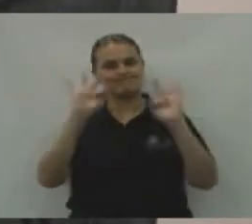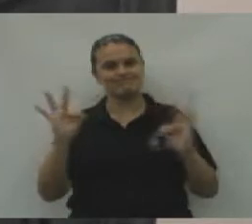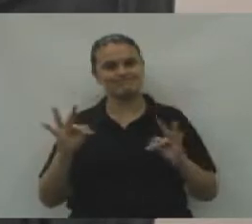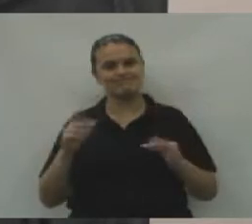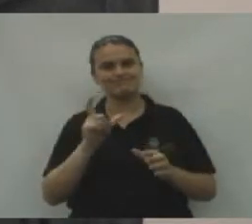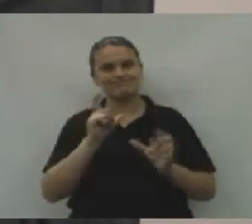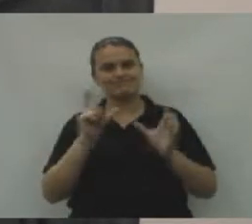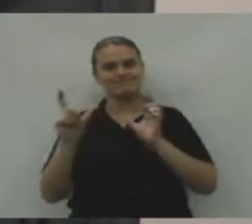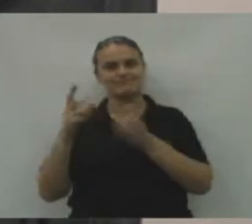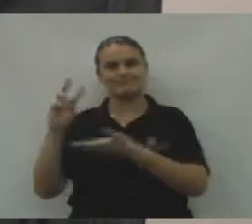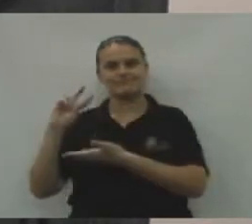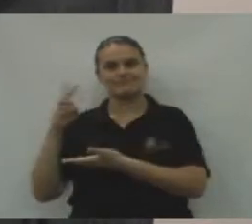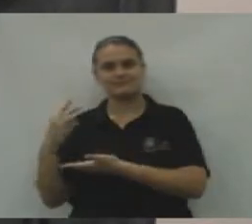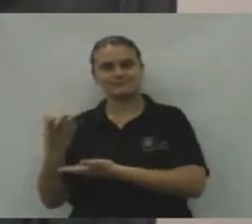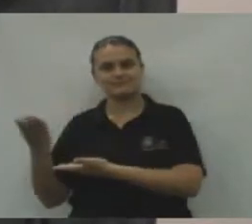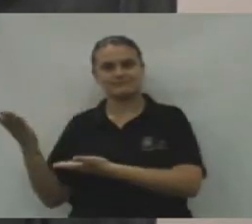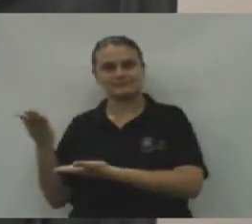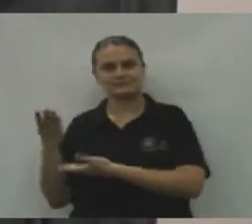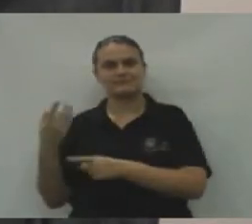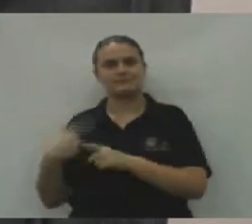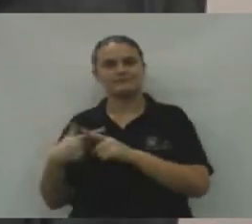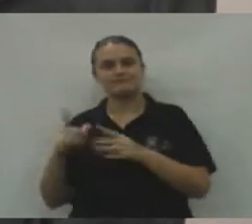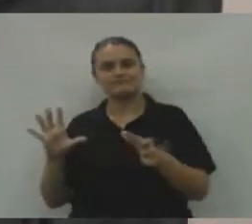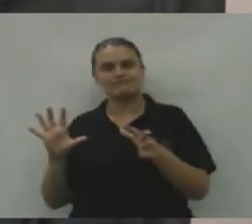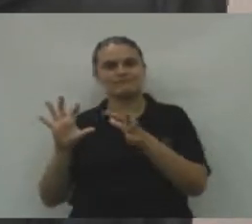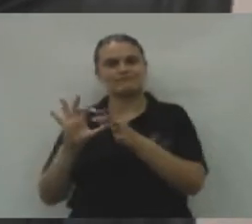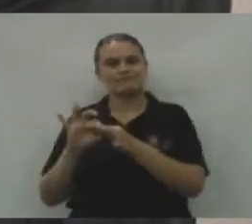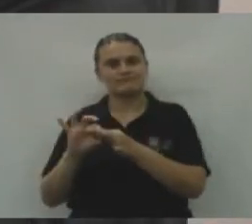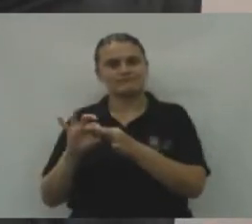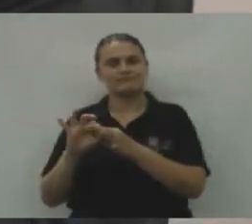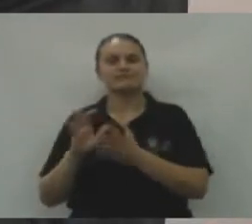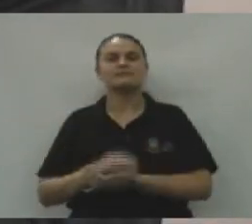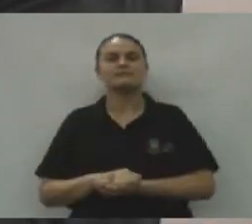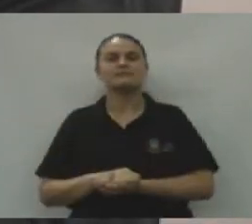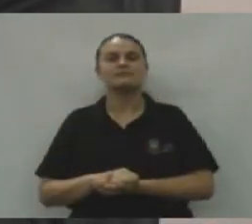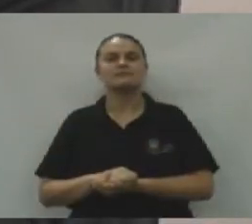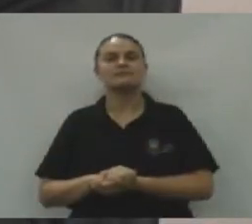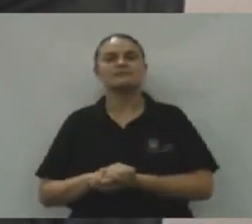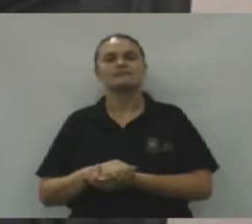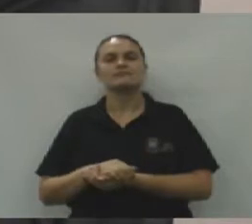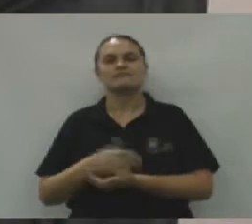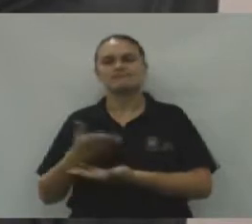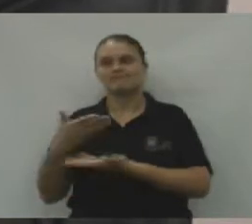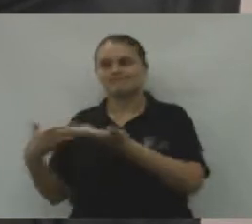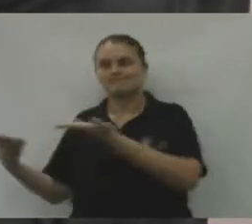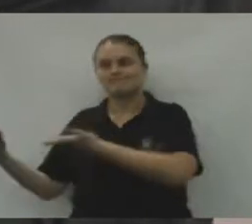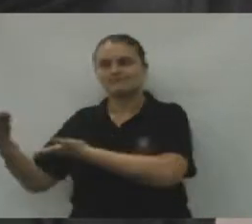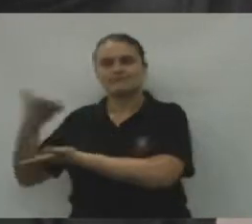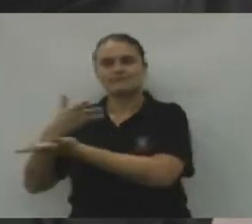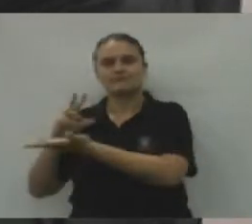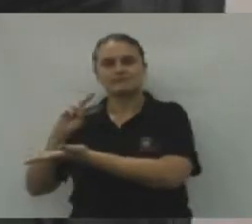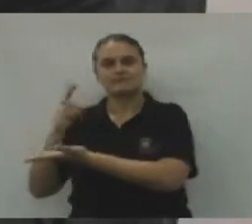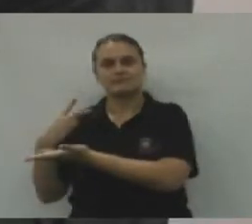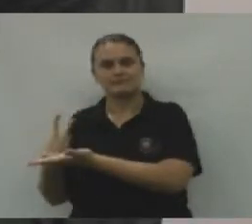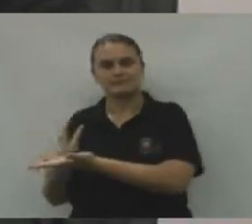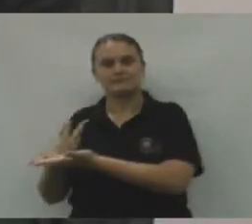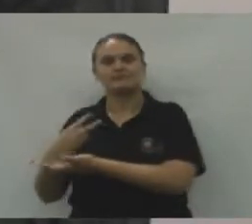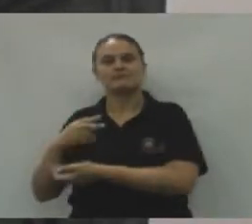meus colegas pela integração que temos aqui. E as palavras de vocês, do